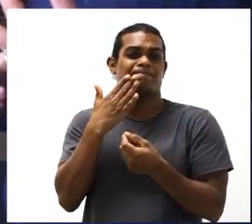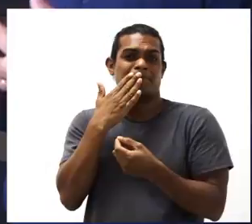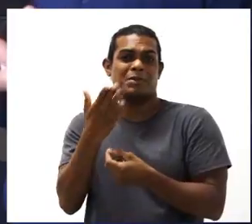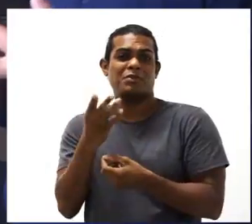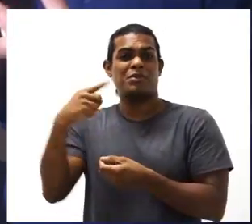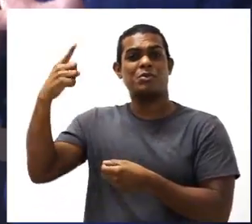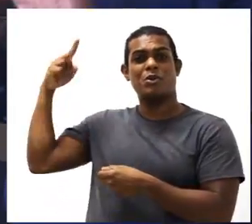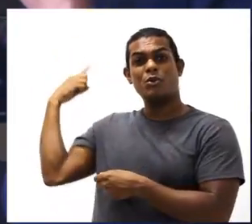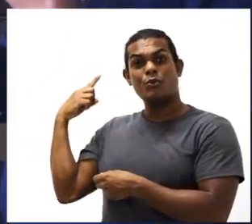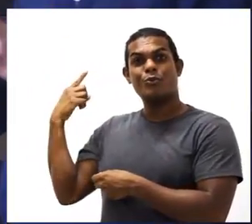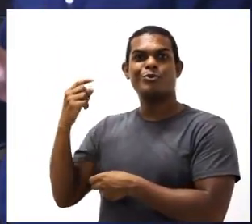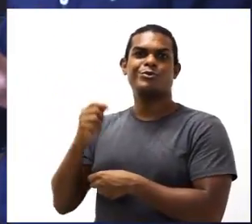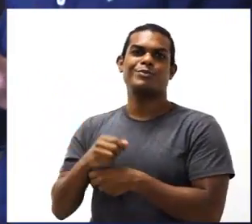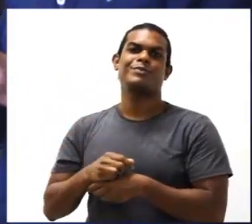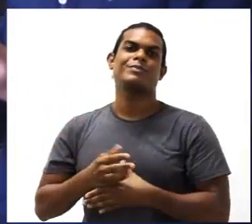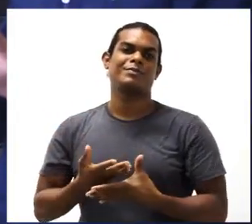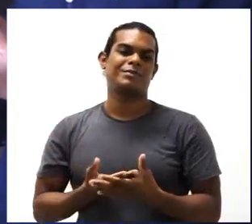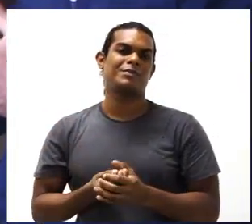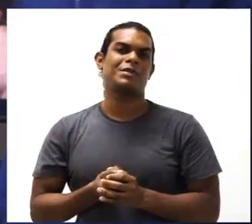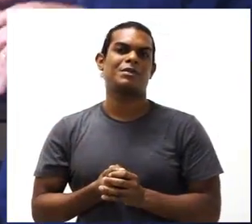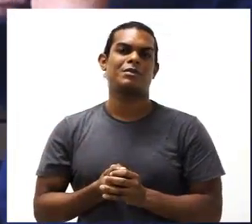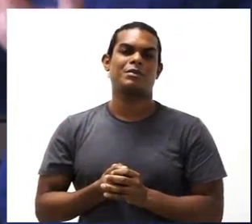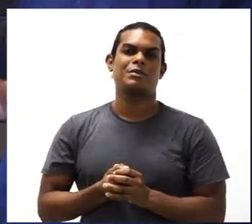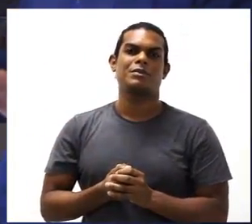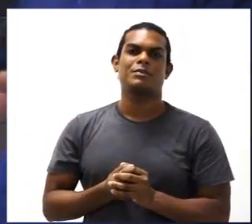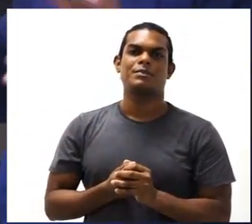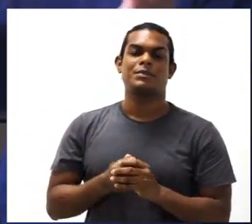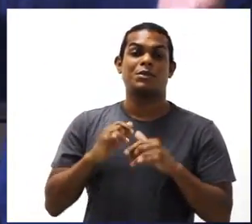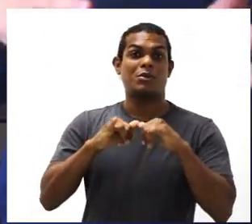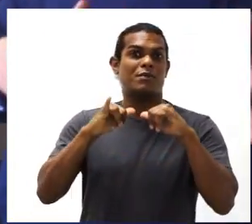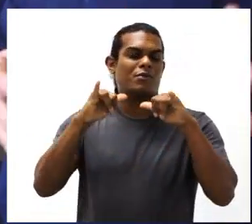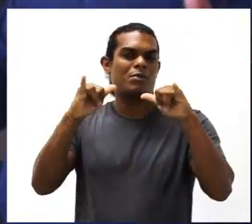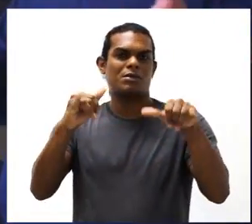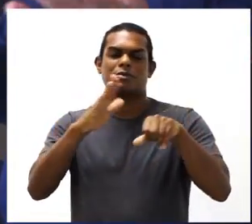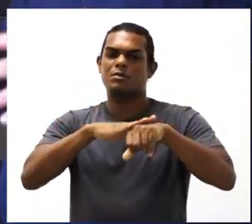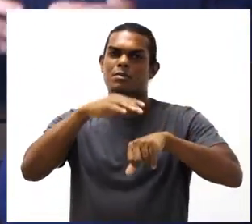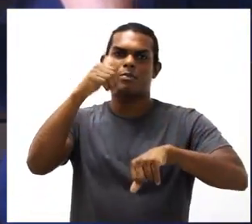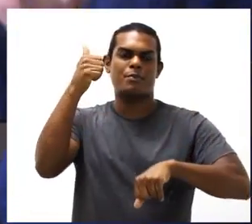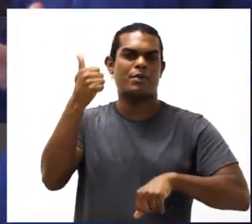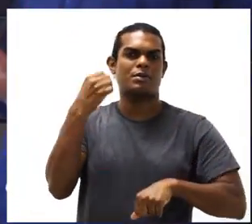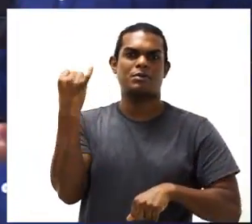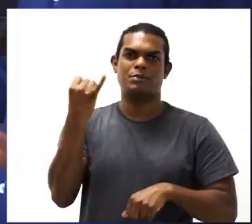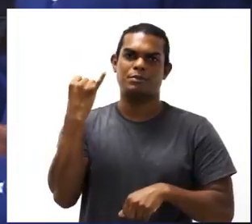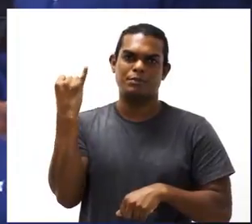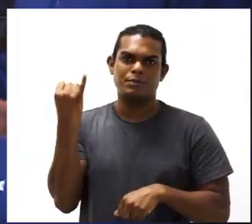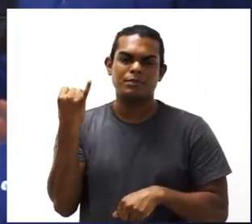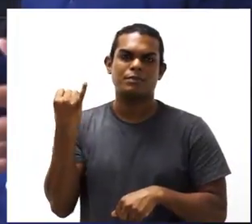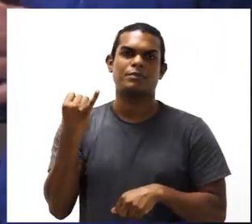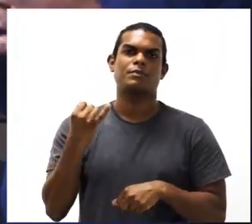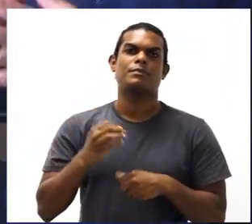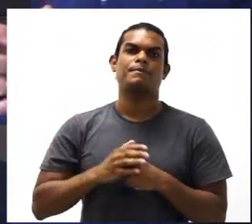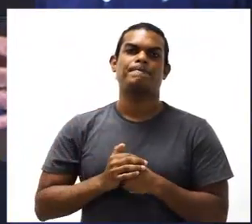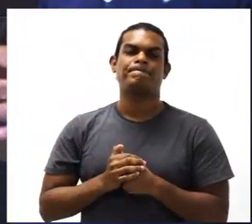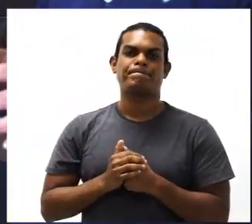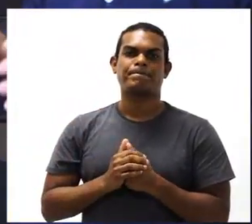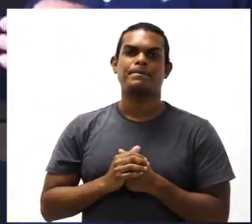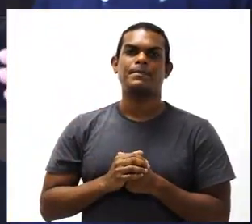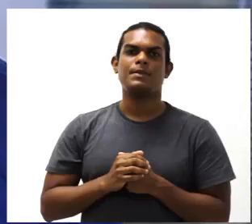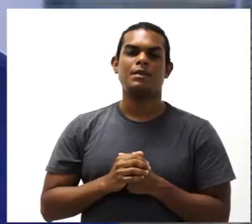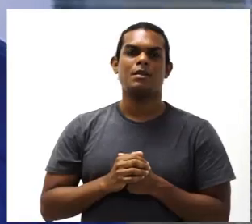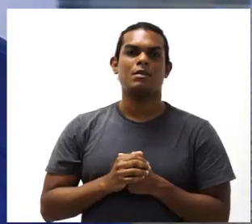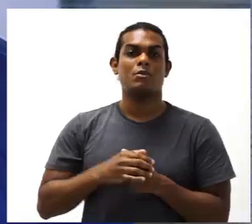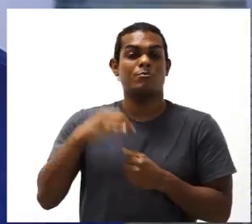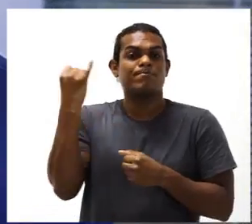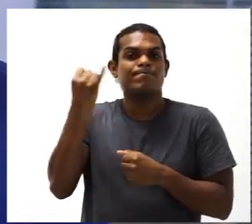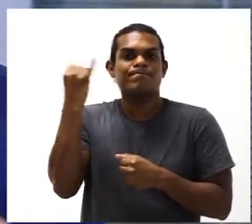dados, né, não gera informação mais relevante, o seu sistema vai ficando sem utilidade para processo de decisão, porque é uma coisa importante, em qualquer